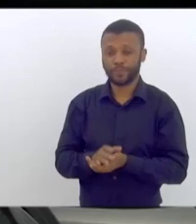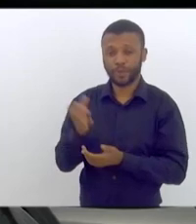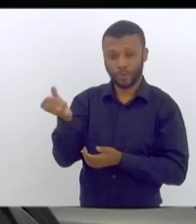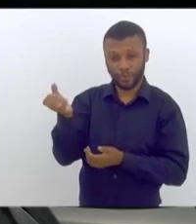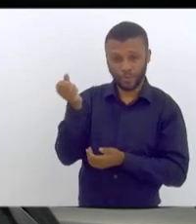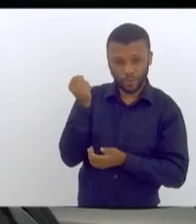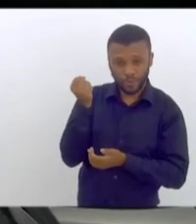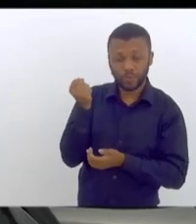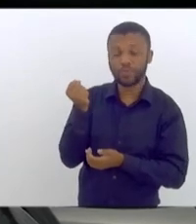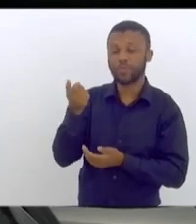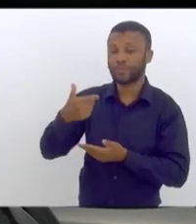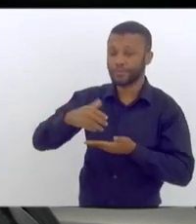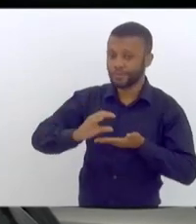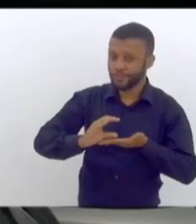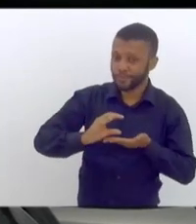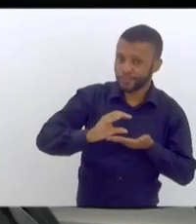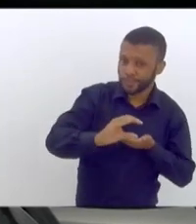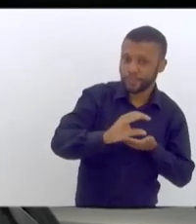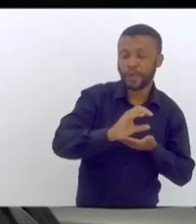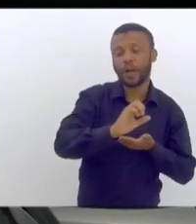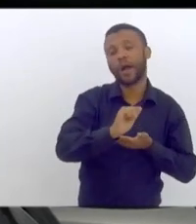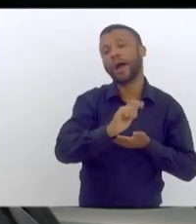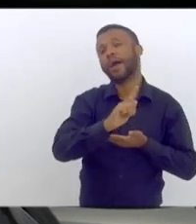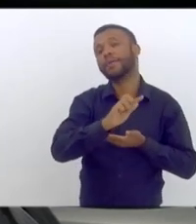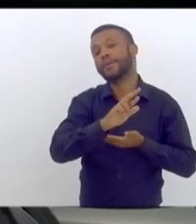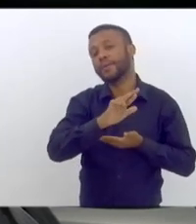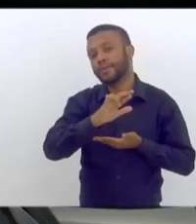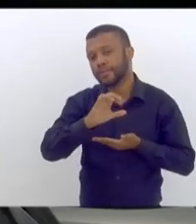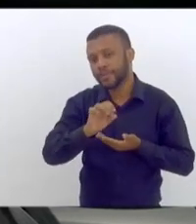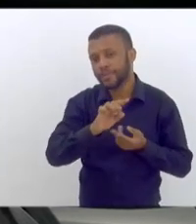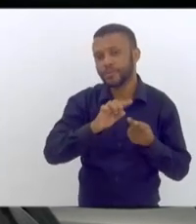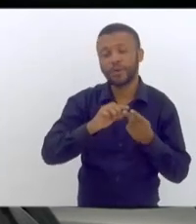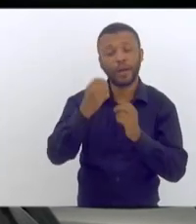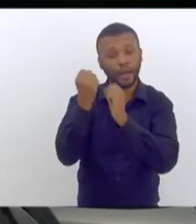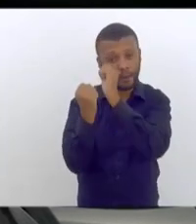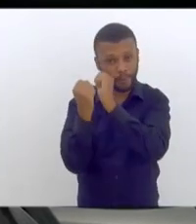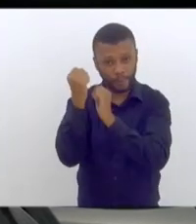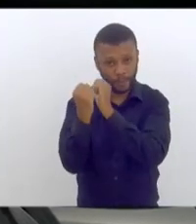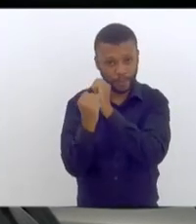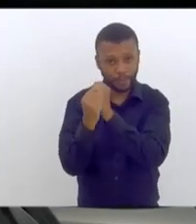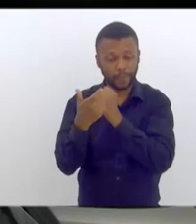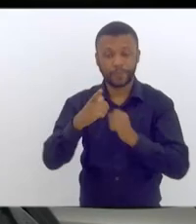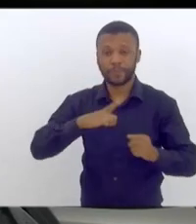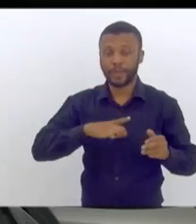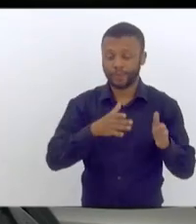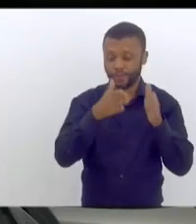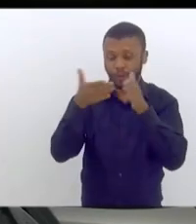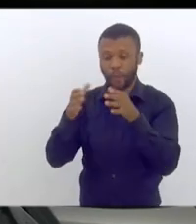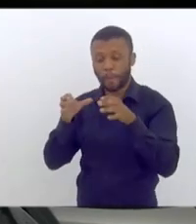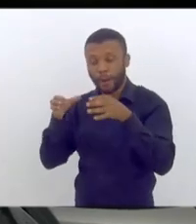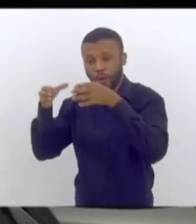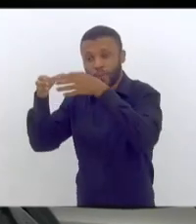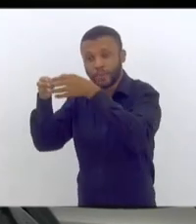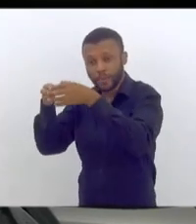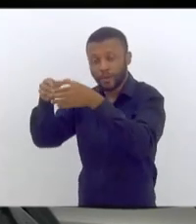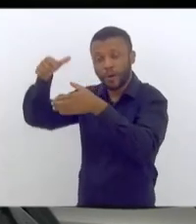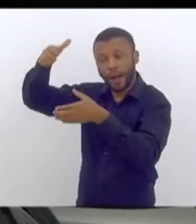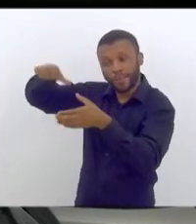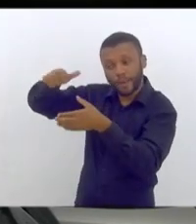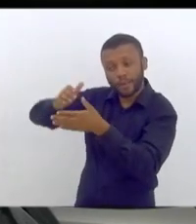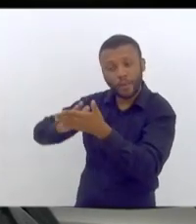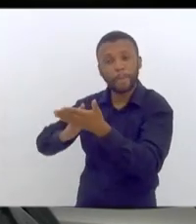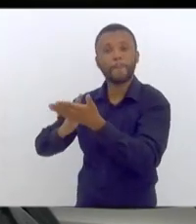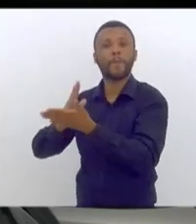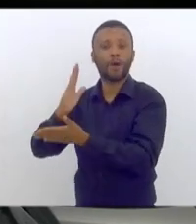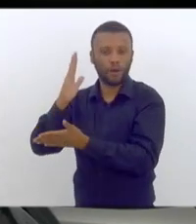capitalização da Grill quanto financiamento ou empresas ela passa por uma aprovação da cppde que é uma comissão formada por três secretários de